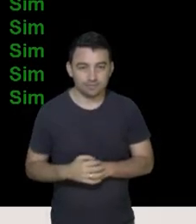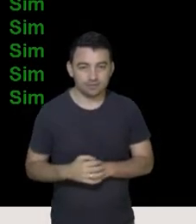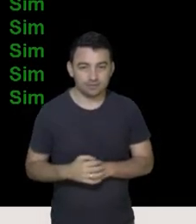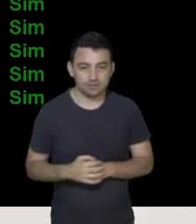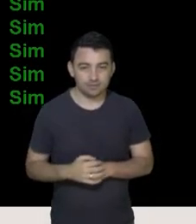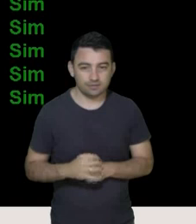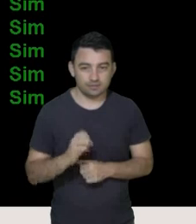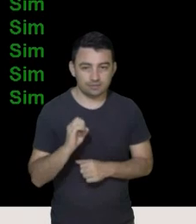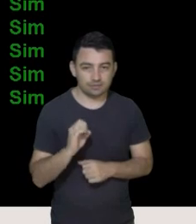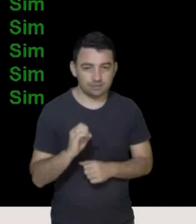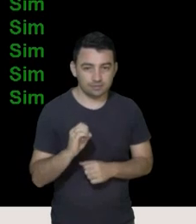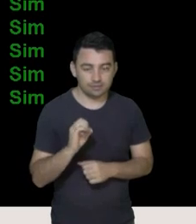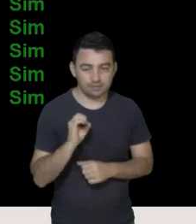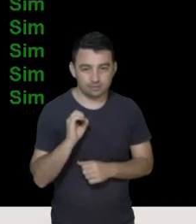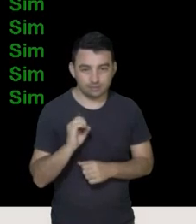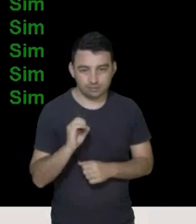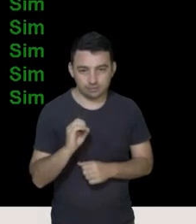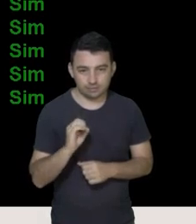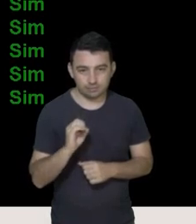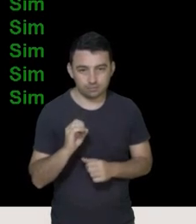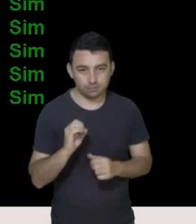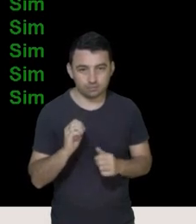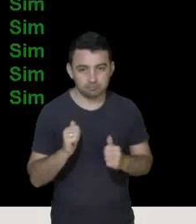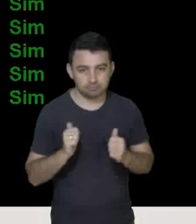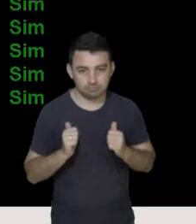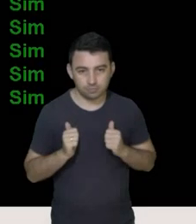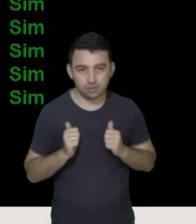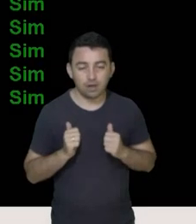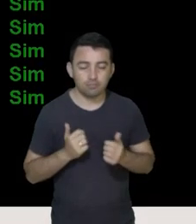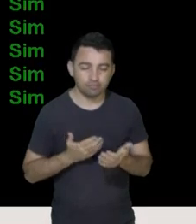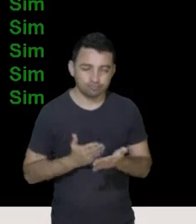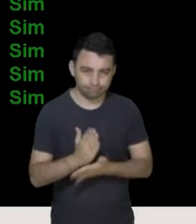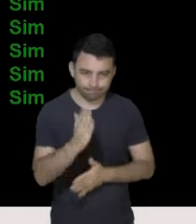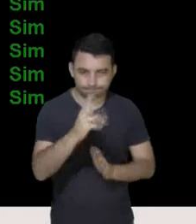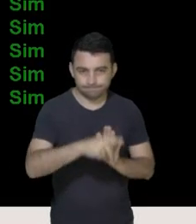Zero voto não. Está aprovado o projeto.